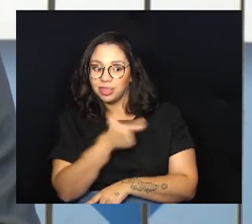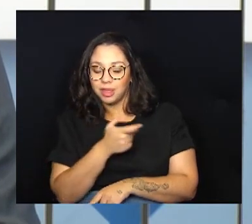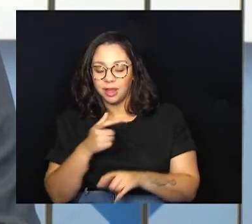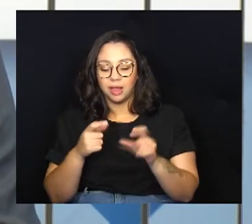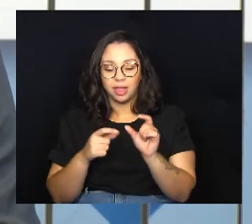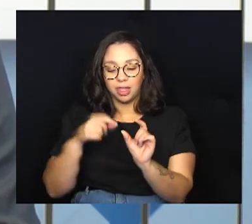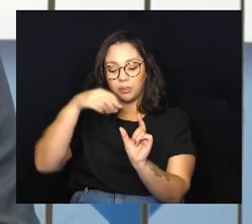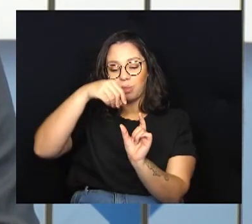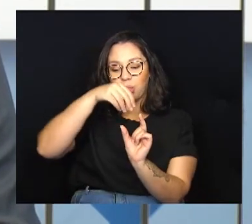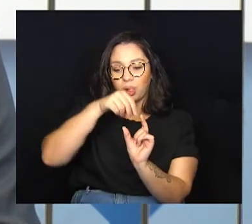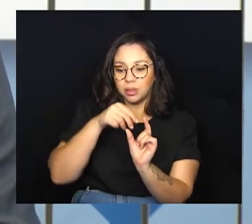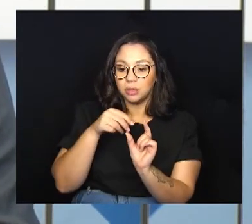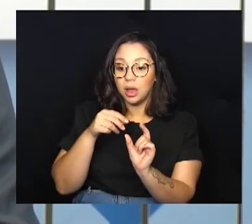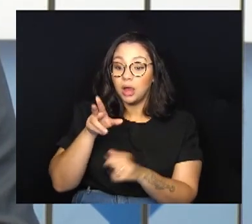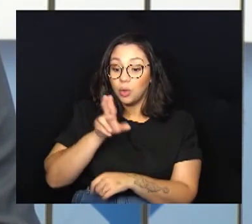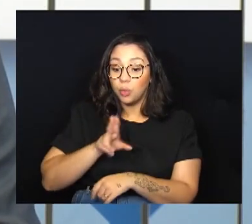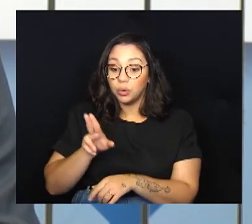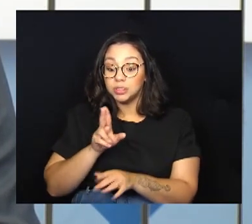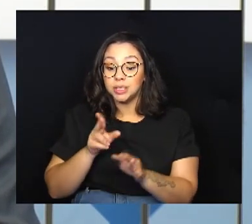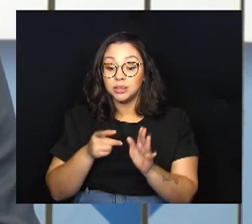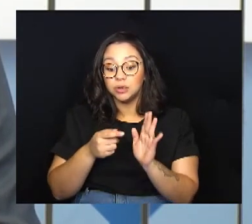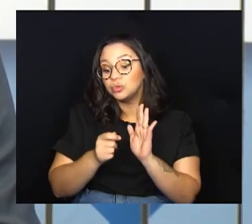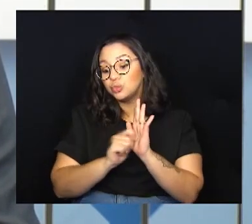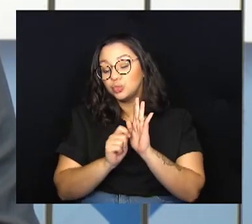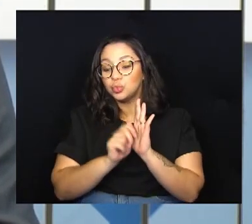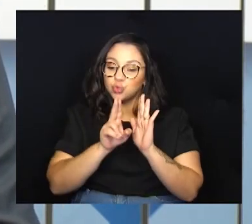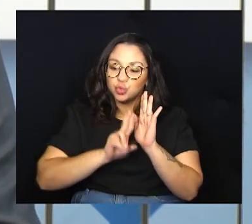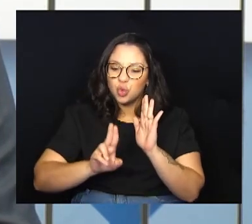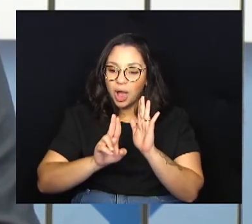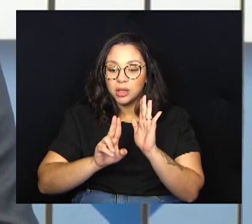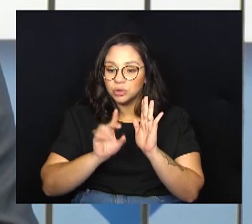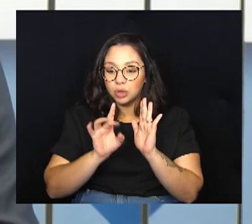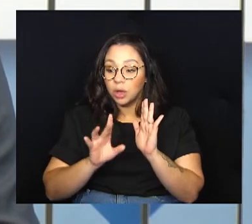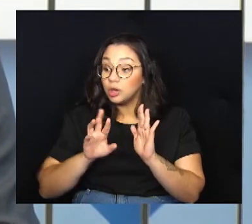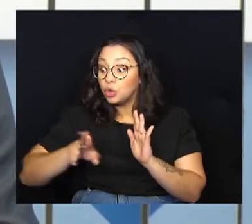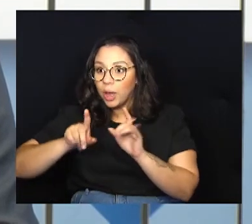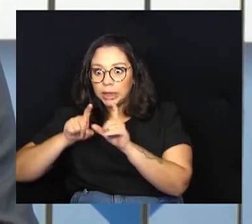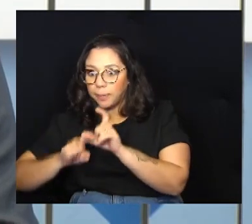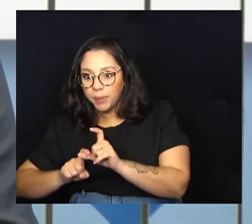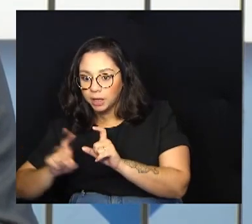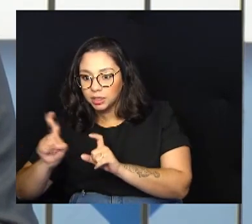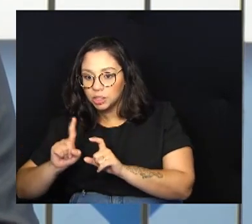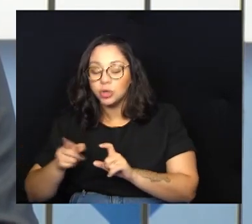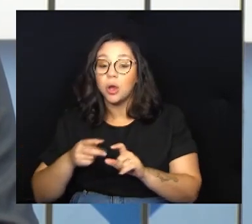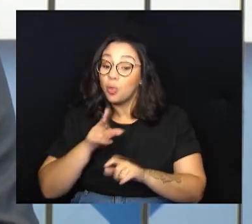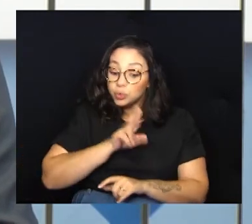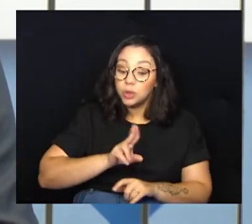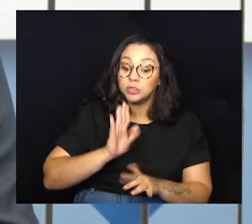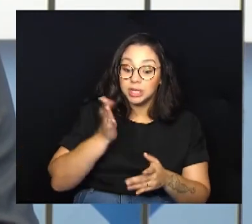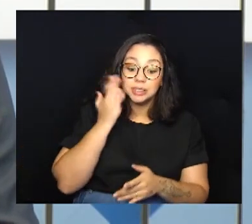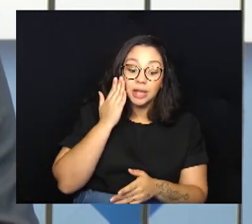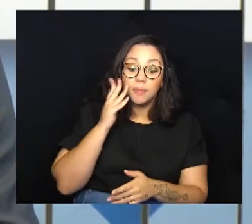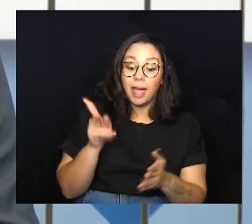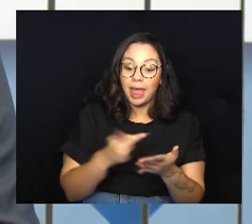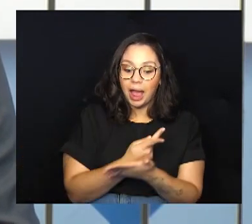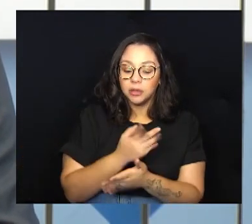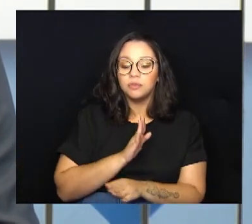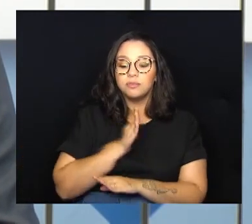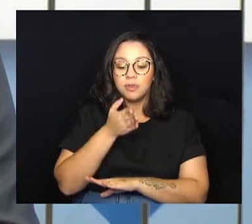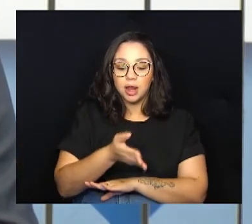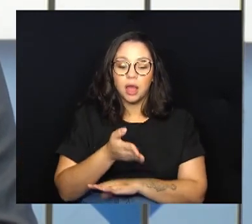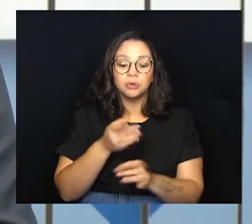né? Esse é um grande problema. A gente tem uma série de laboratórios clandestinos que não